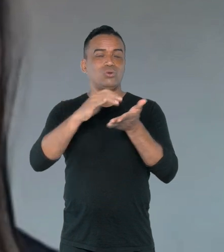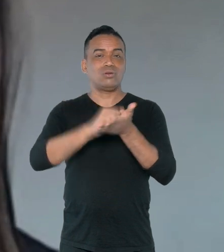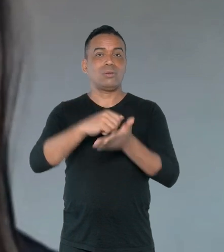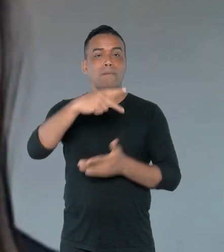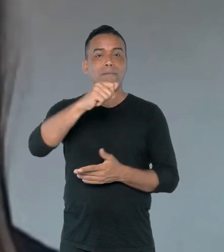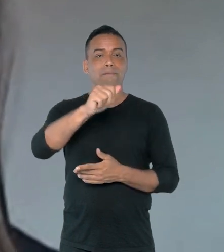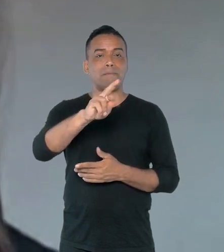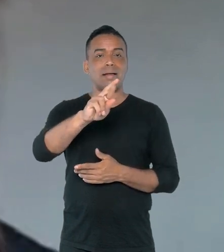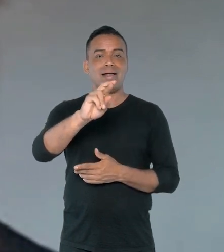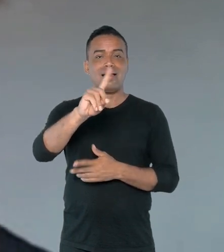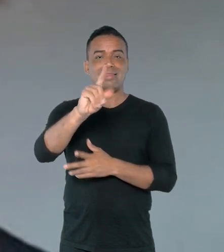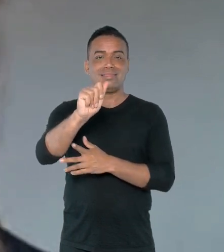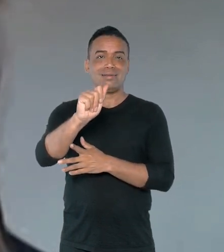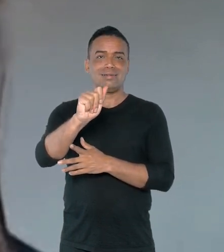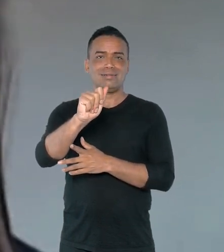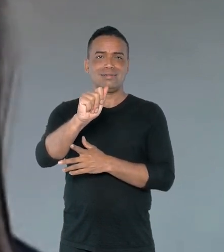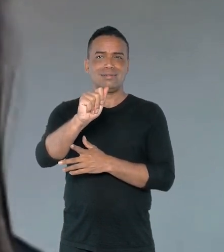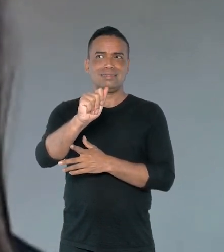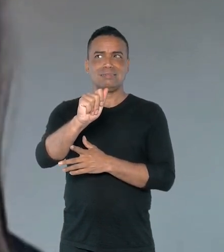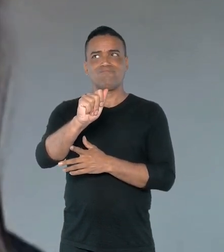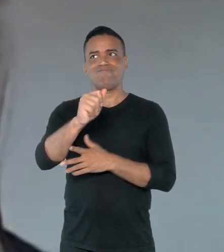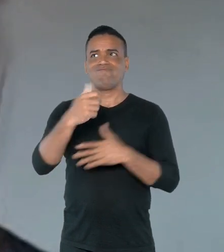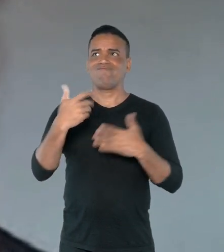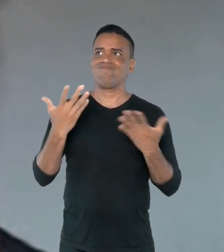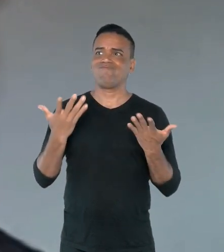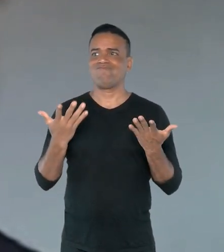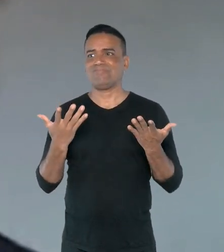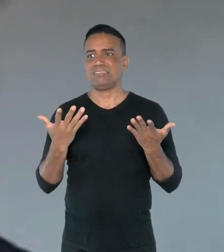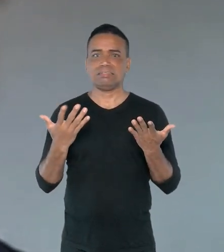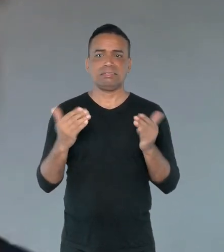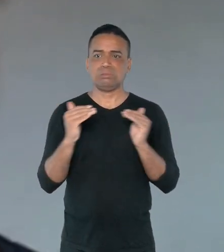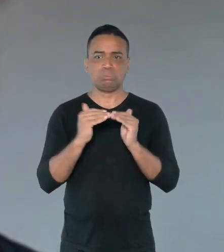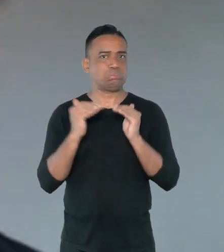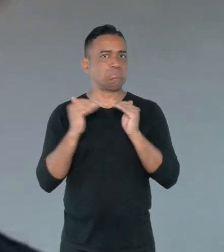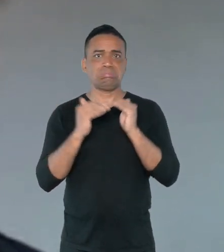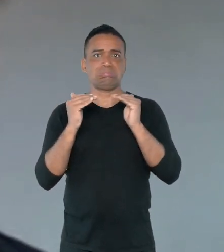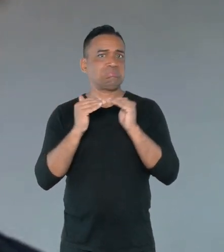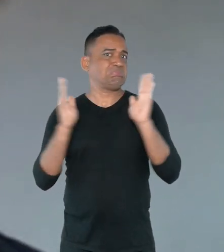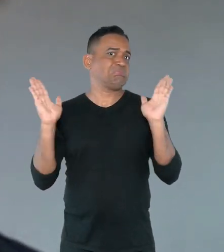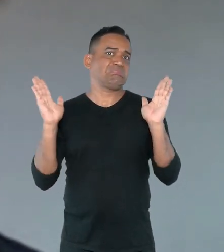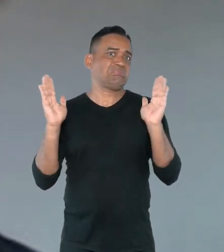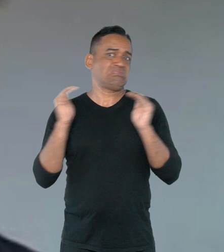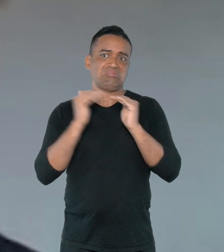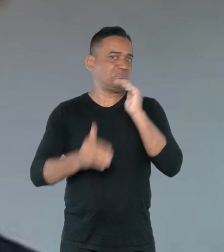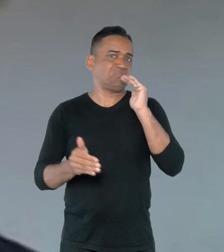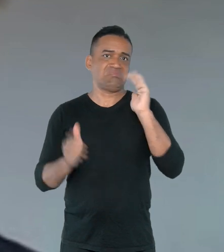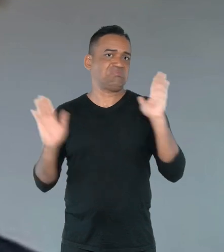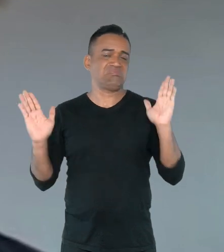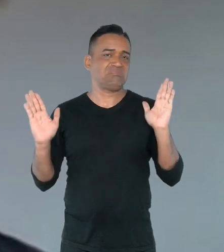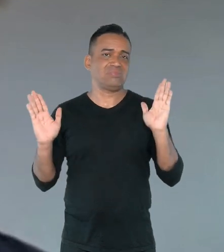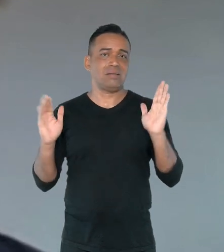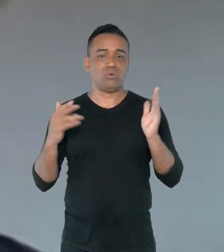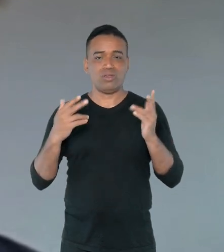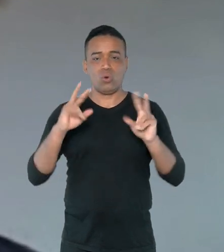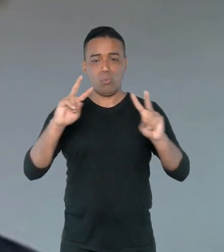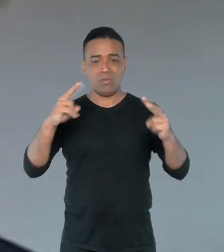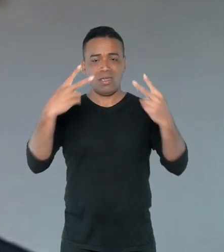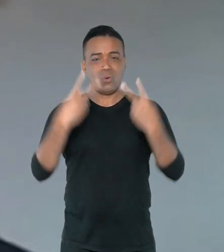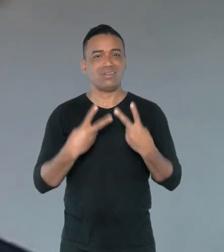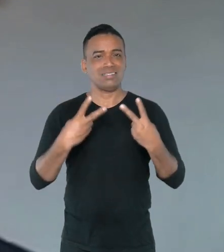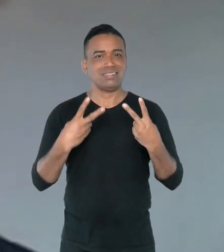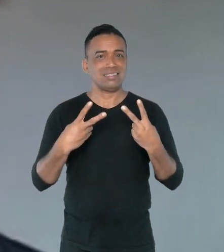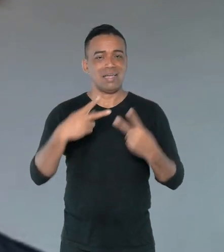parda, a contragosto, porque eu não, sabe, eu não me enxergava